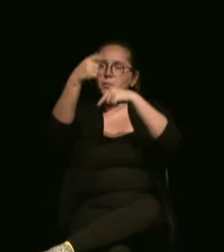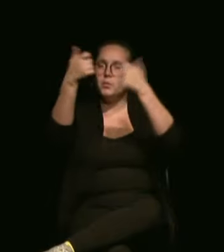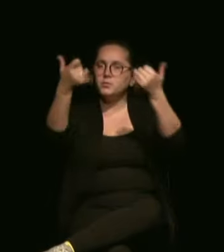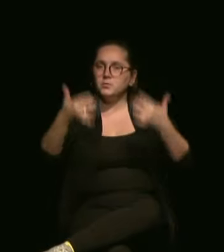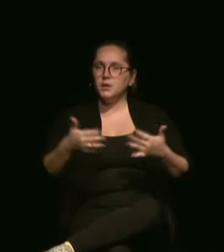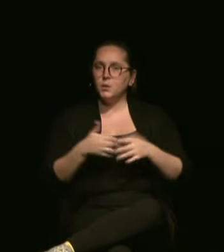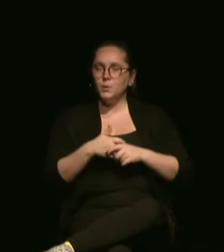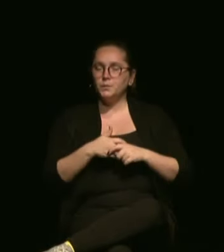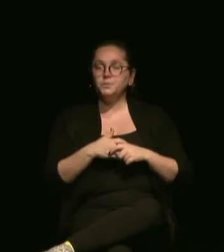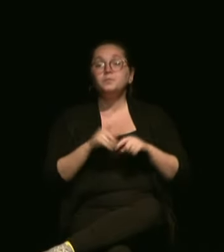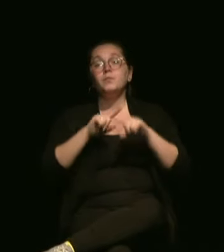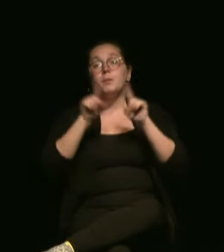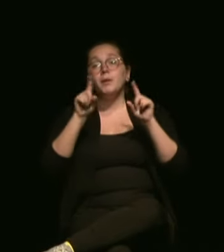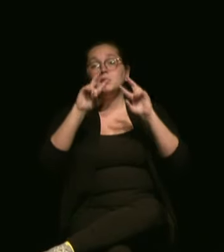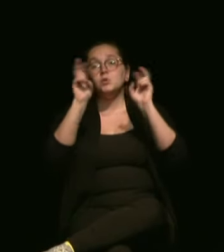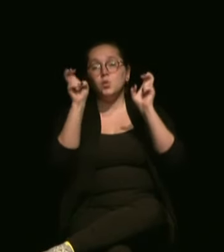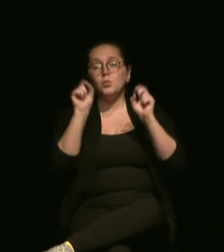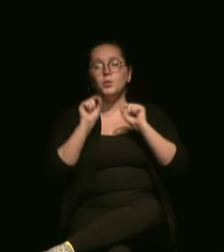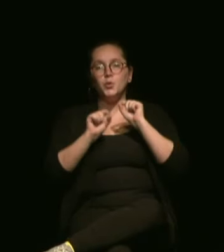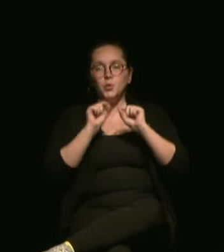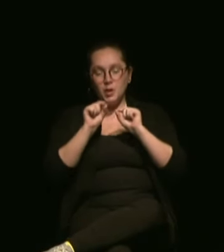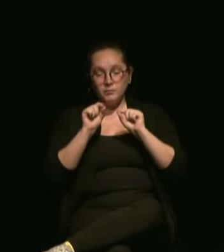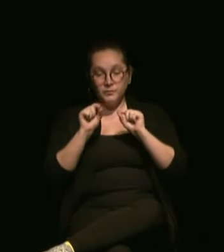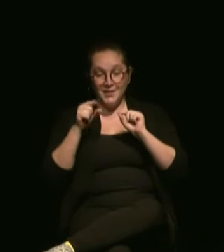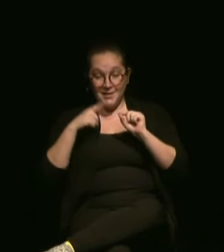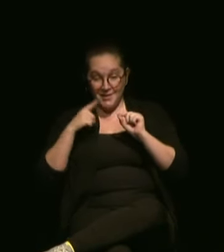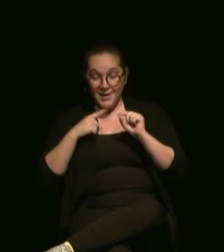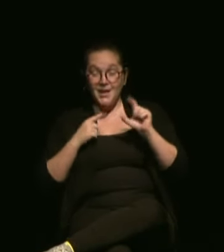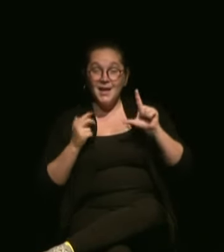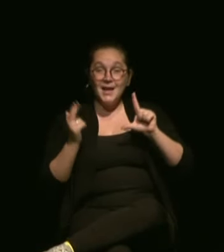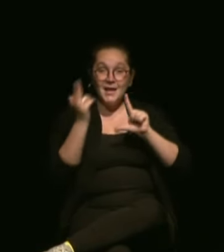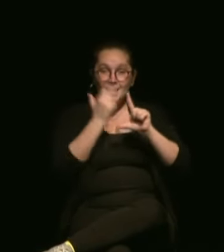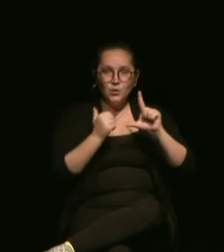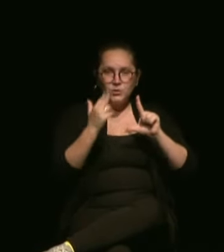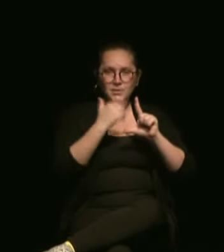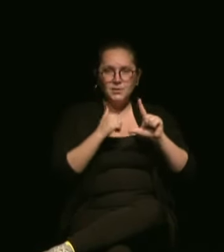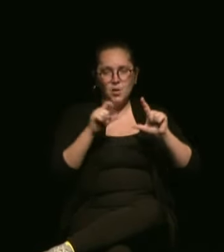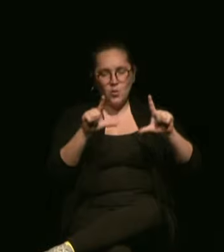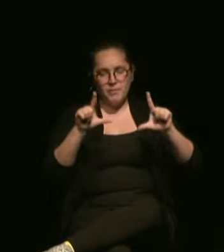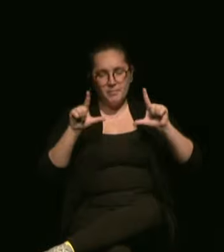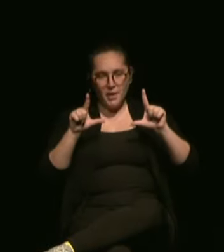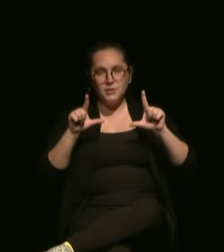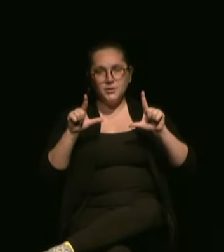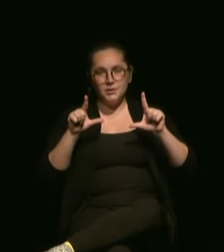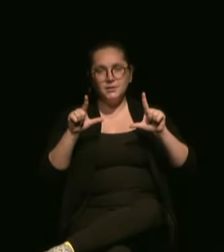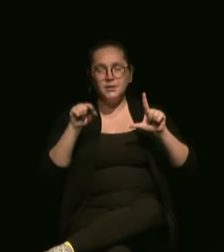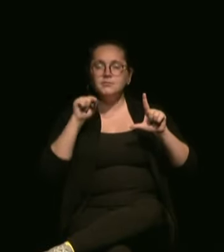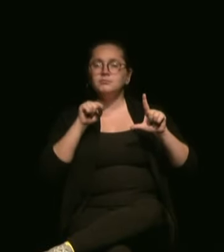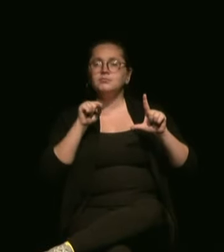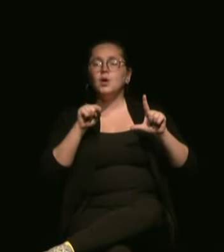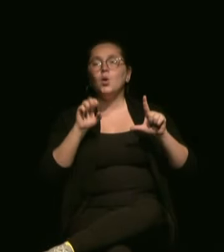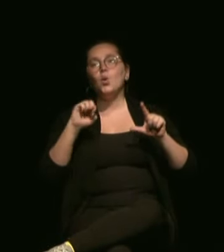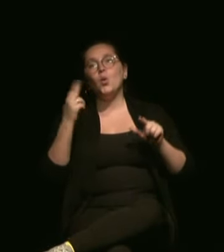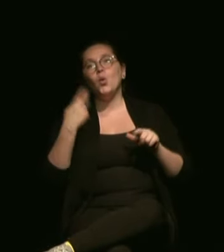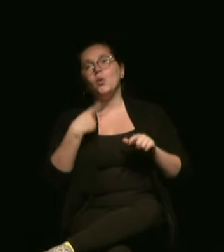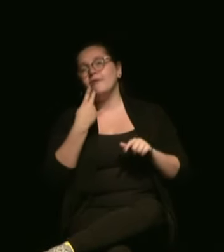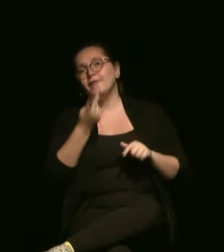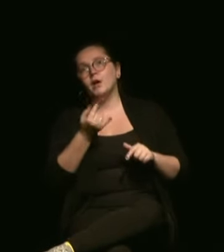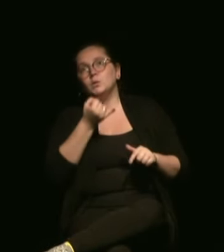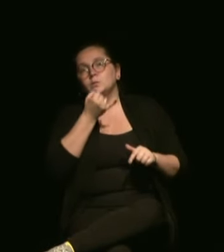a ideia das imagens de ilustração, sobre a ideia de que eu digo, não, eu